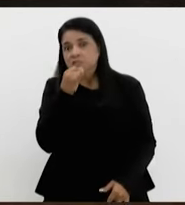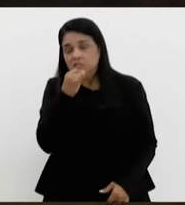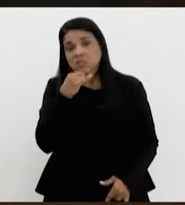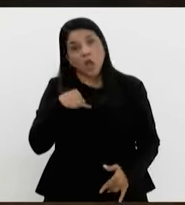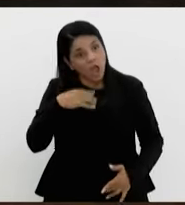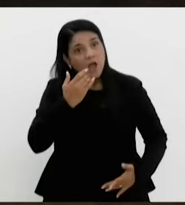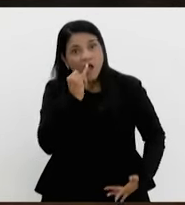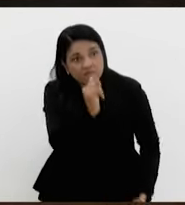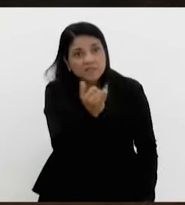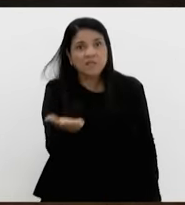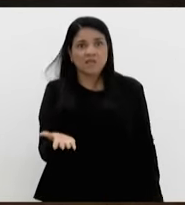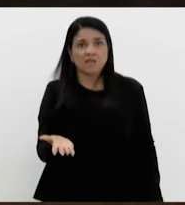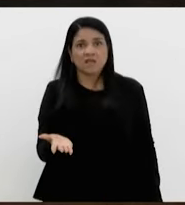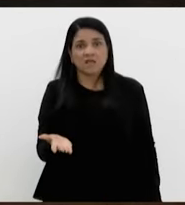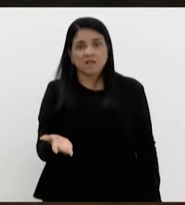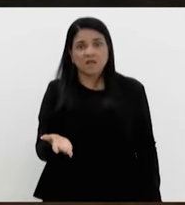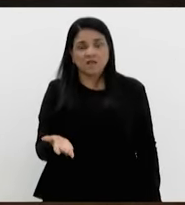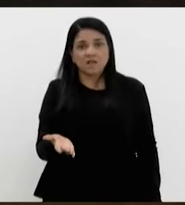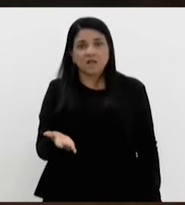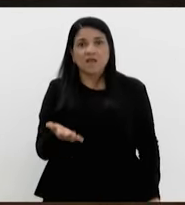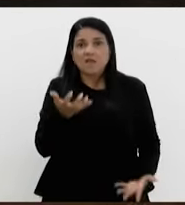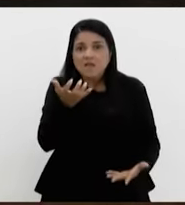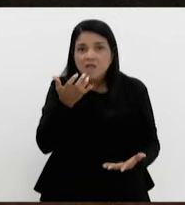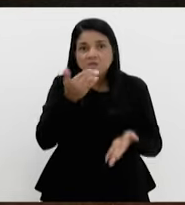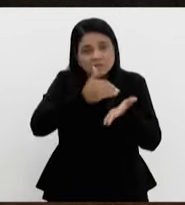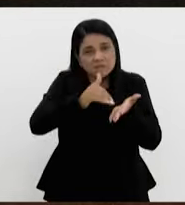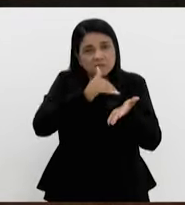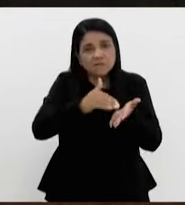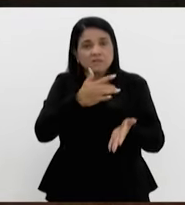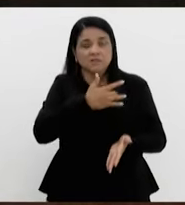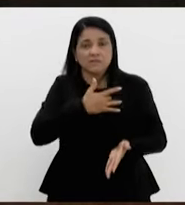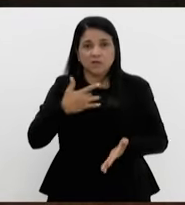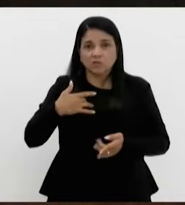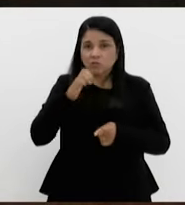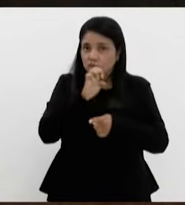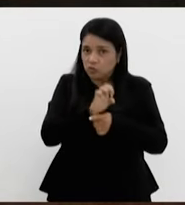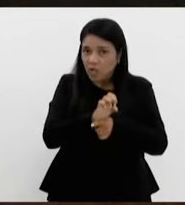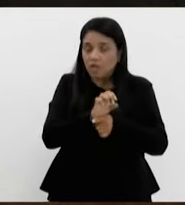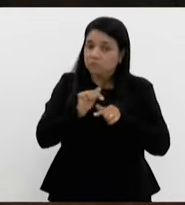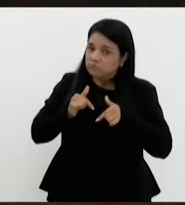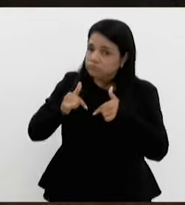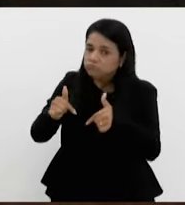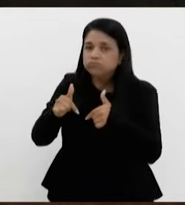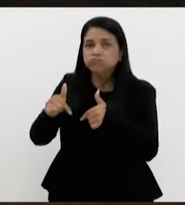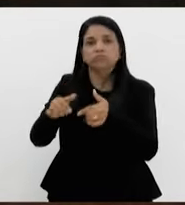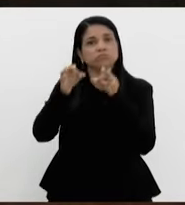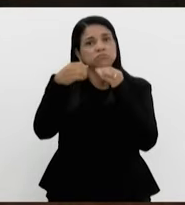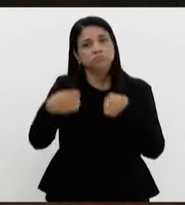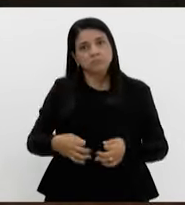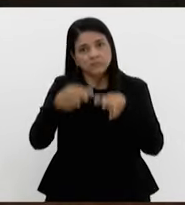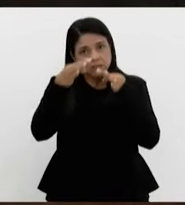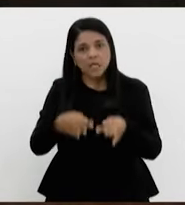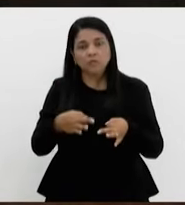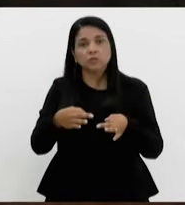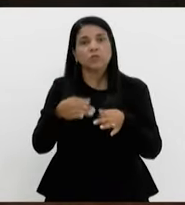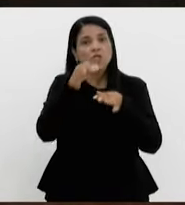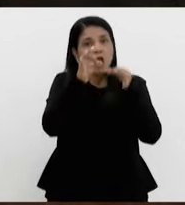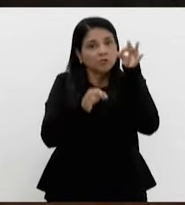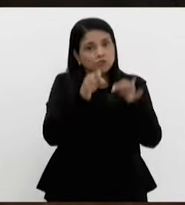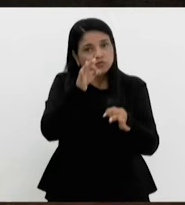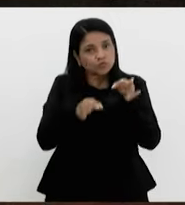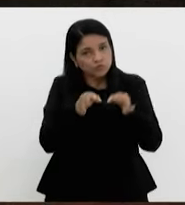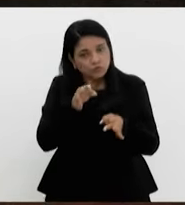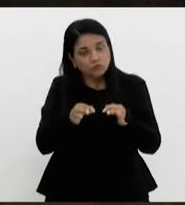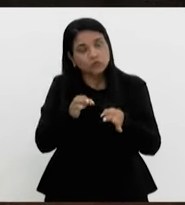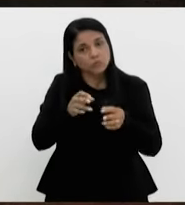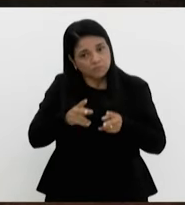avisou. Então, queremos que a Secretaria de Saúde do Estado tome as providências necessárias e que a Justiça